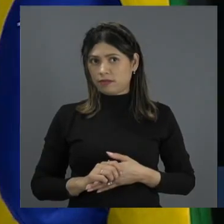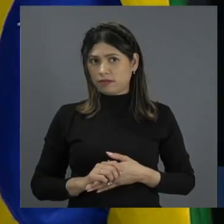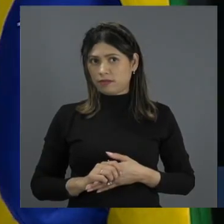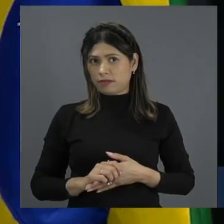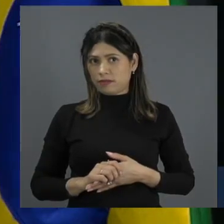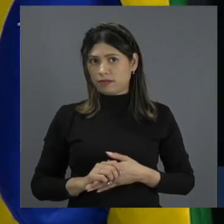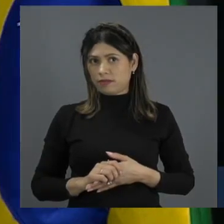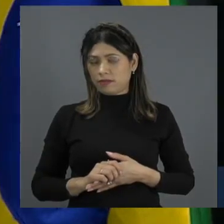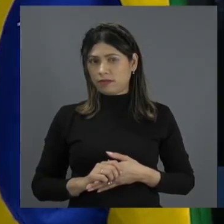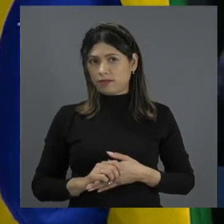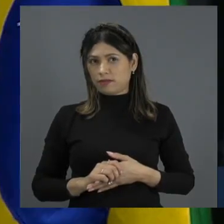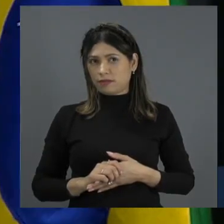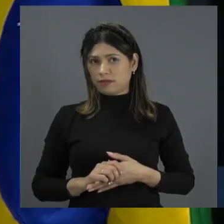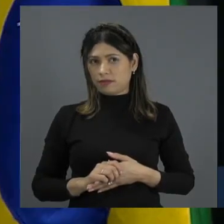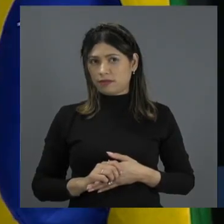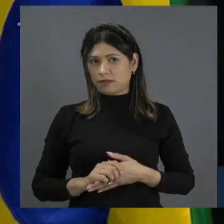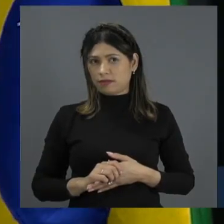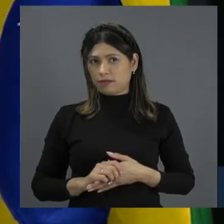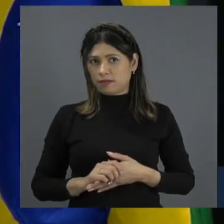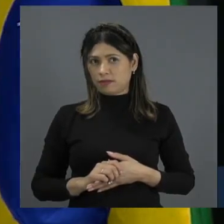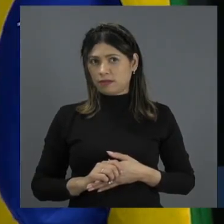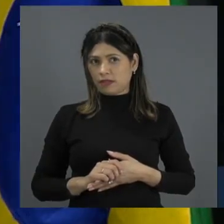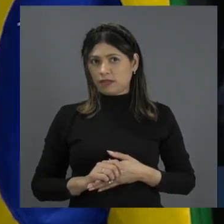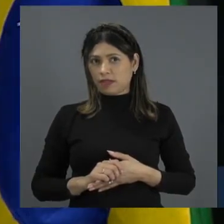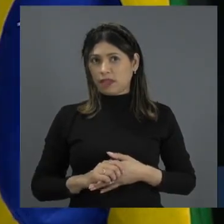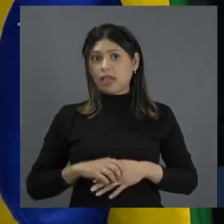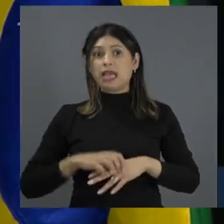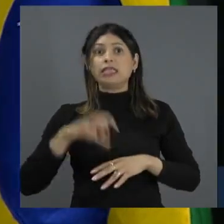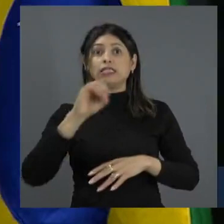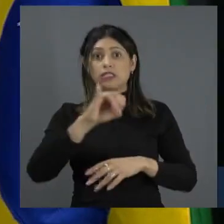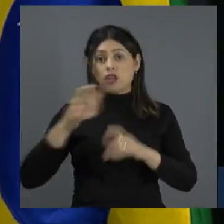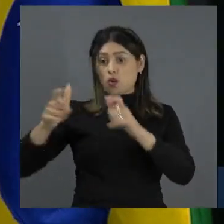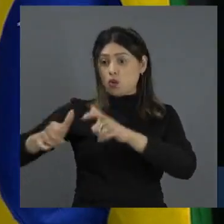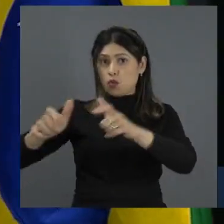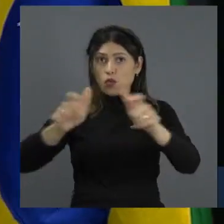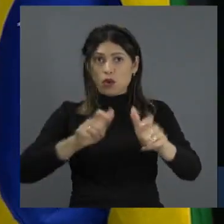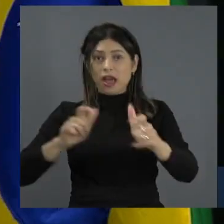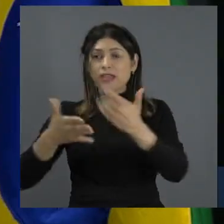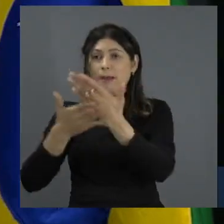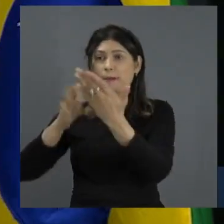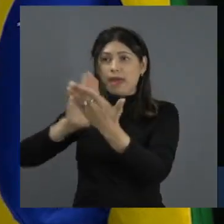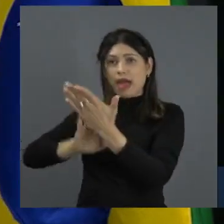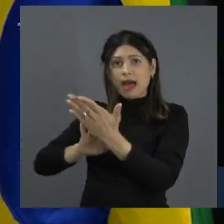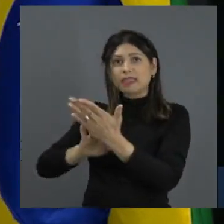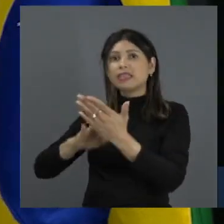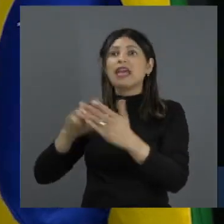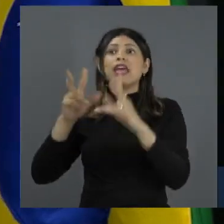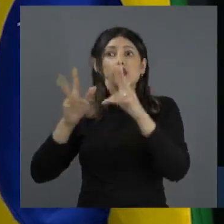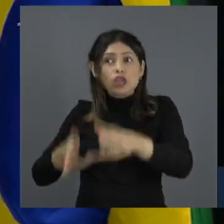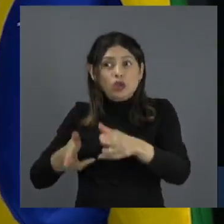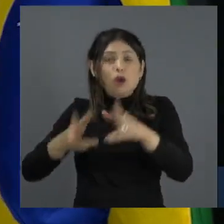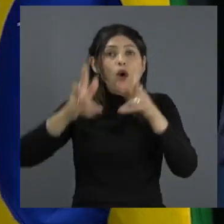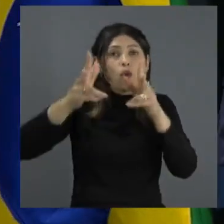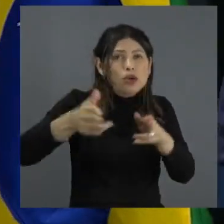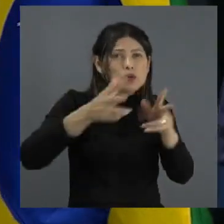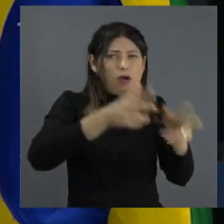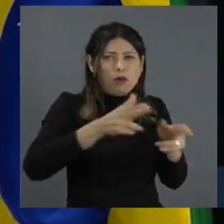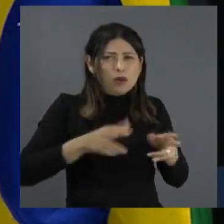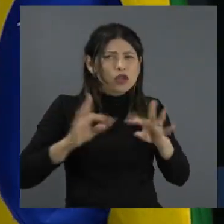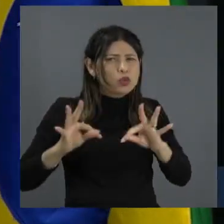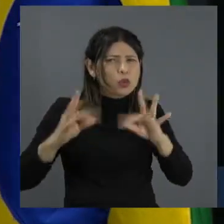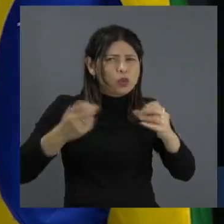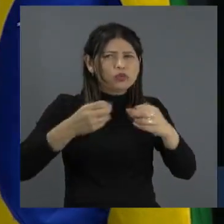é uma ameaça à justiça em todo lugar. E a gente está vendo a injustiça no Supremo Tribunal Federal, um lugar que devia ser de